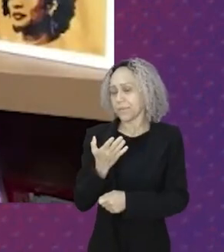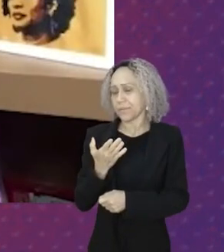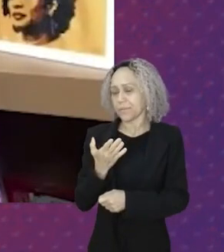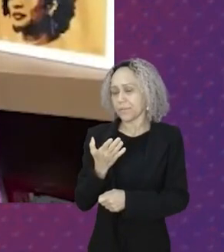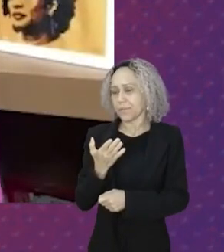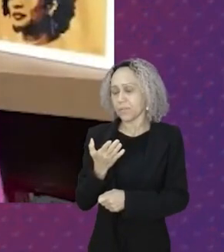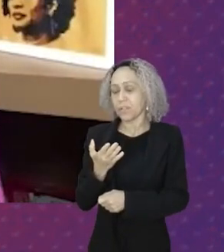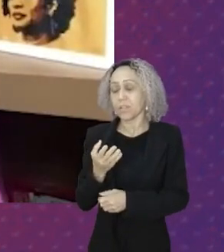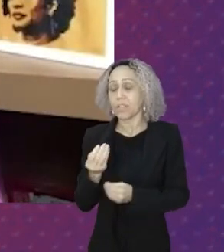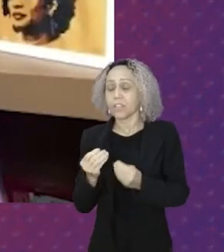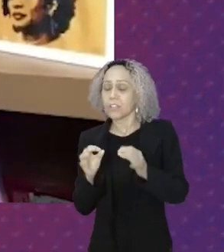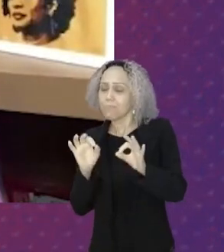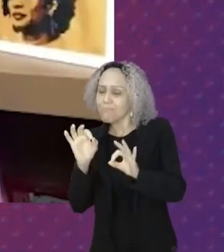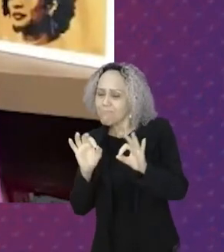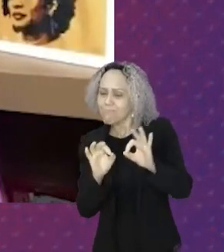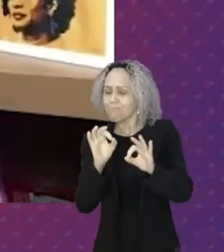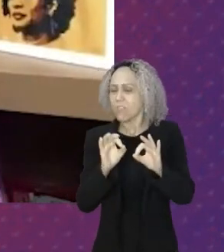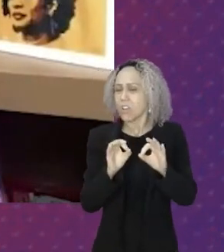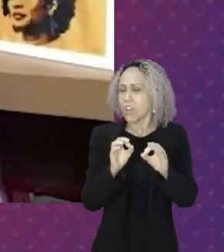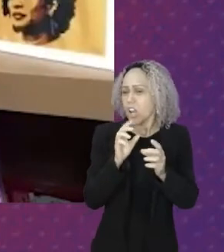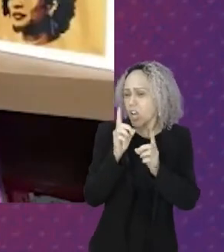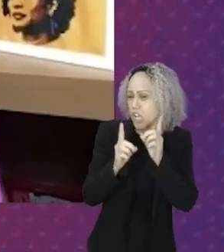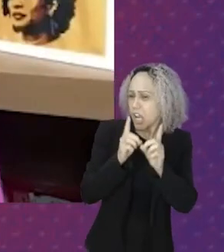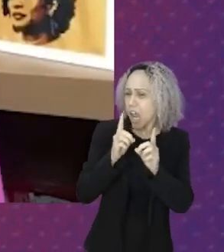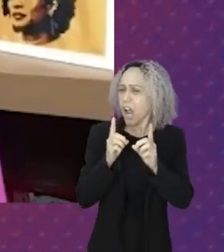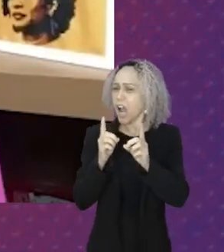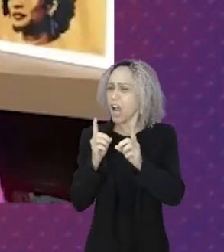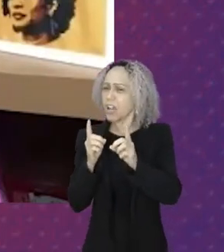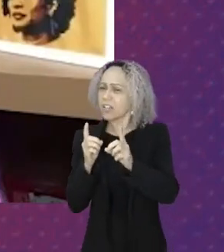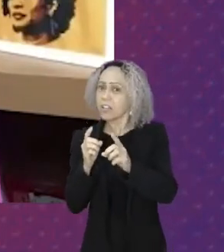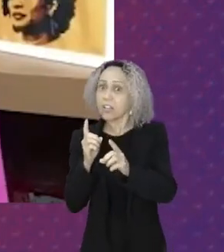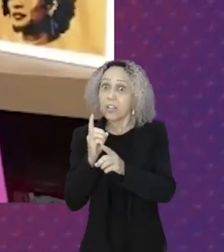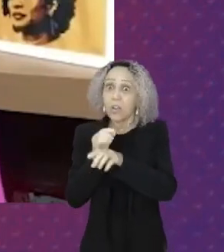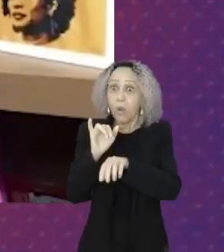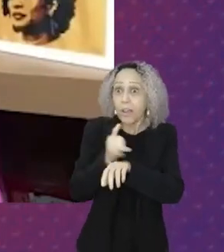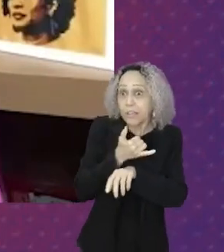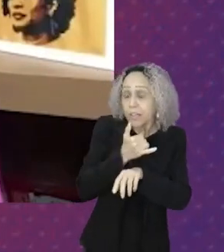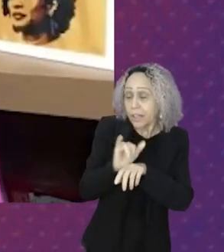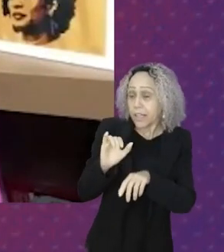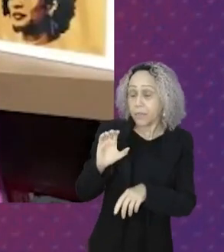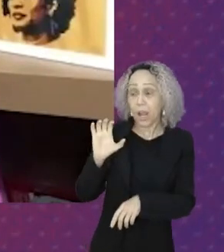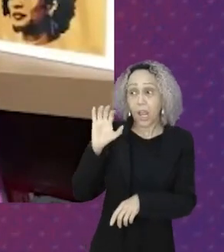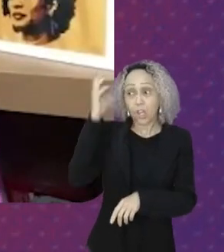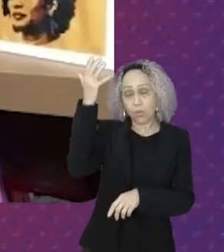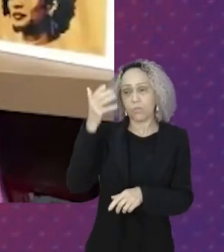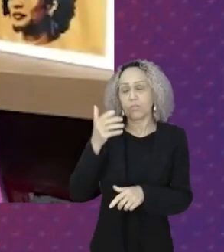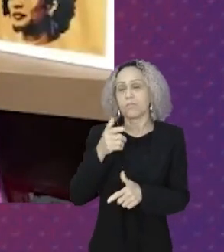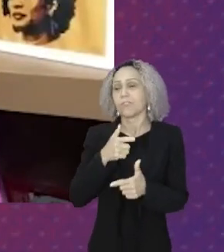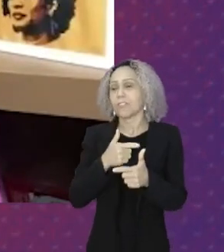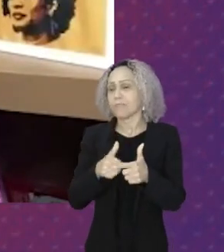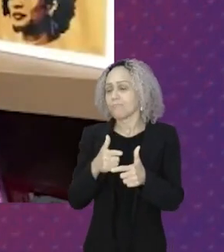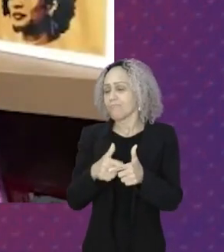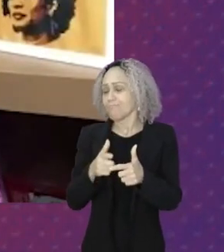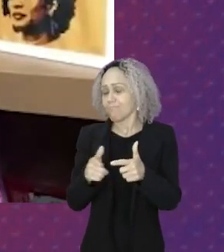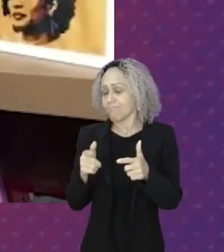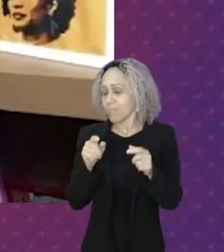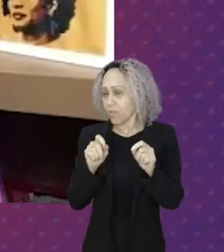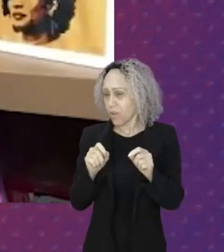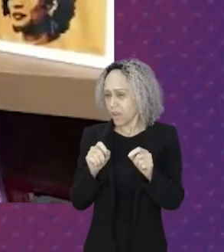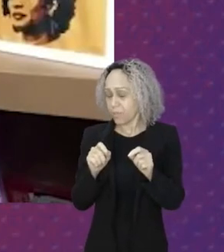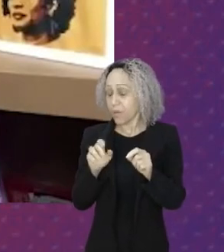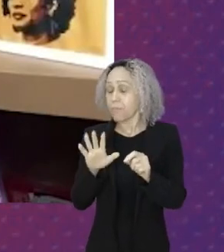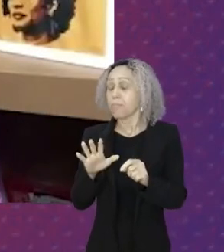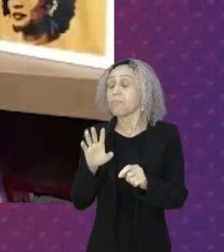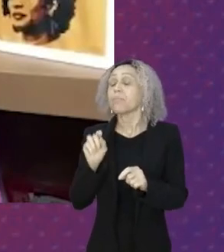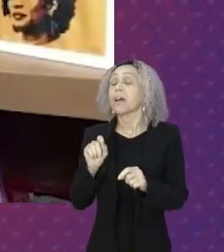de equacionamento, de diálogo, de encontrar caminhos para garantir que a segurança